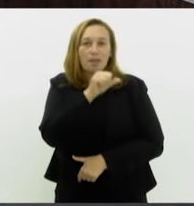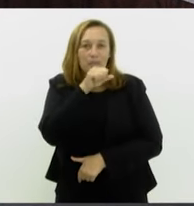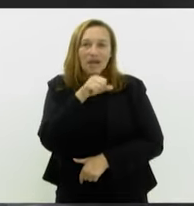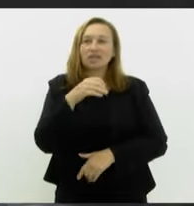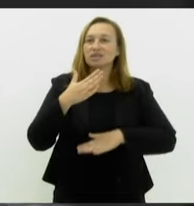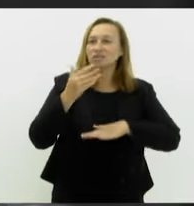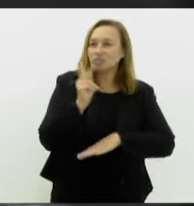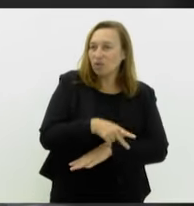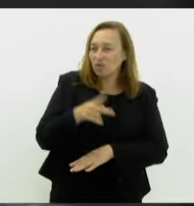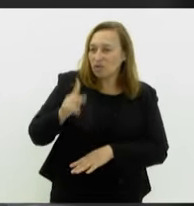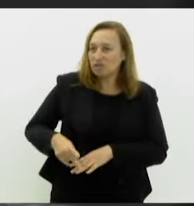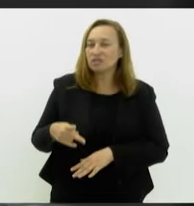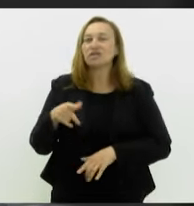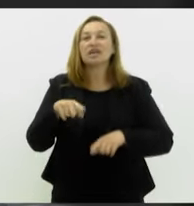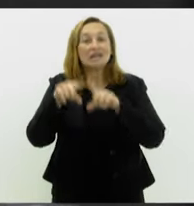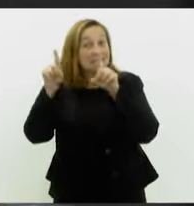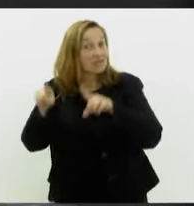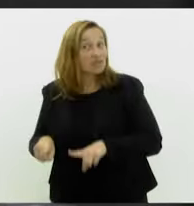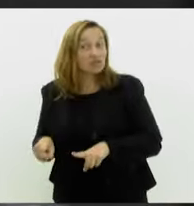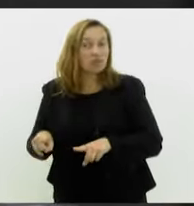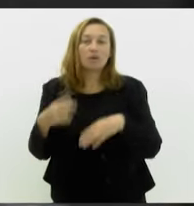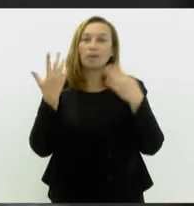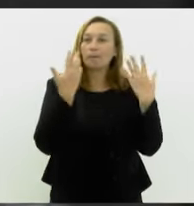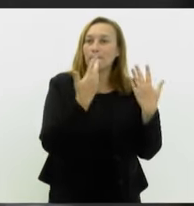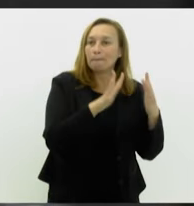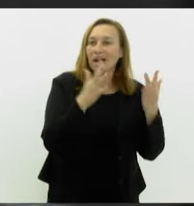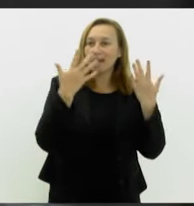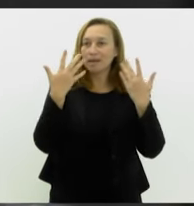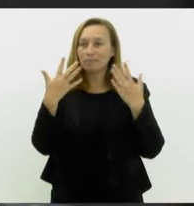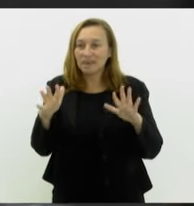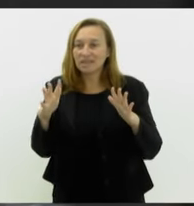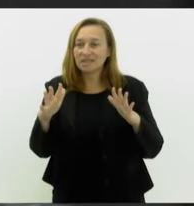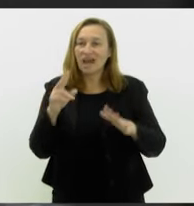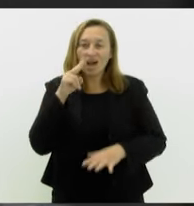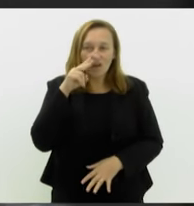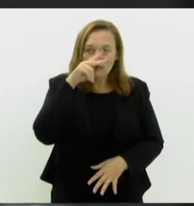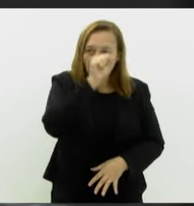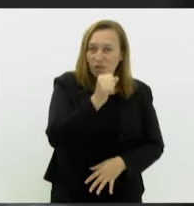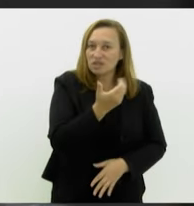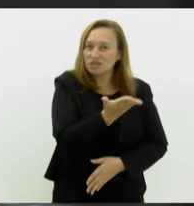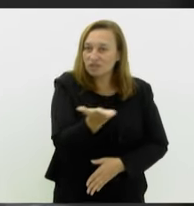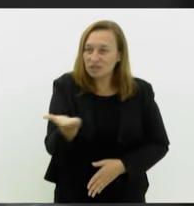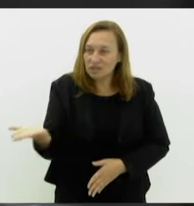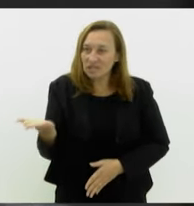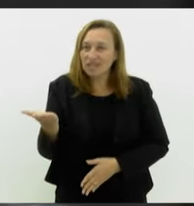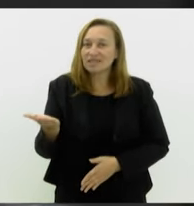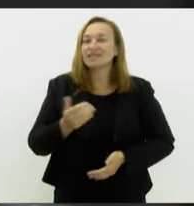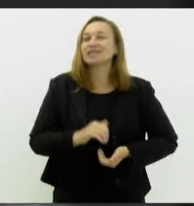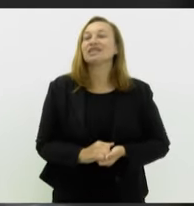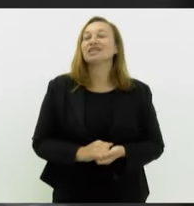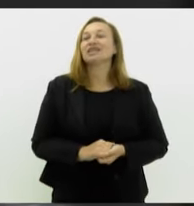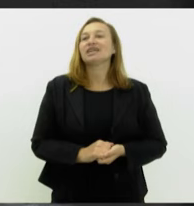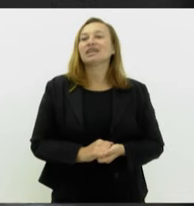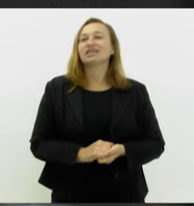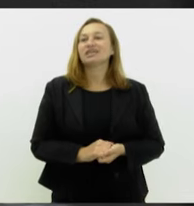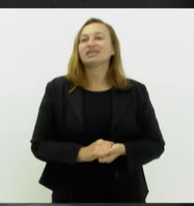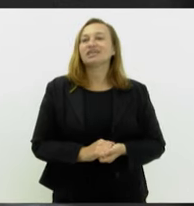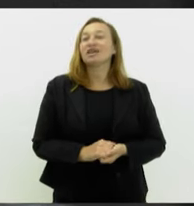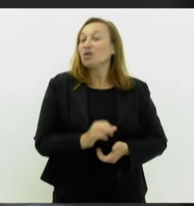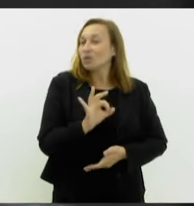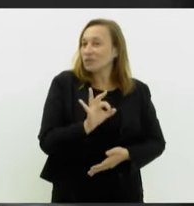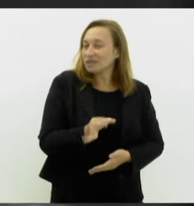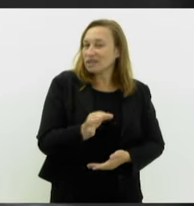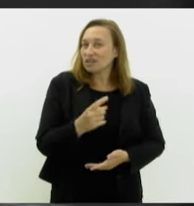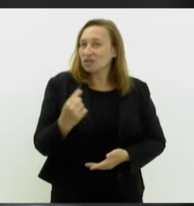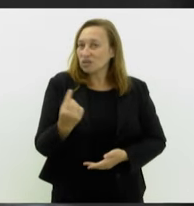professoras servidoras parabenizar eh a força de vocês a e enfim a o fato de